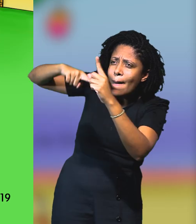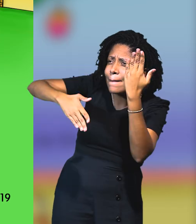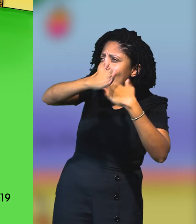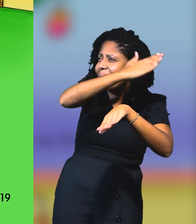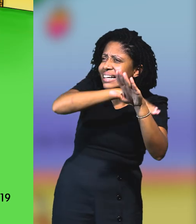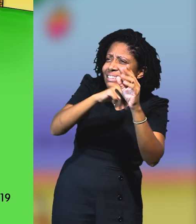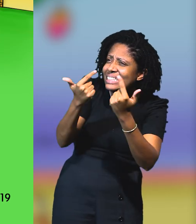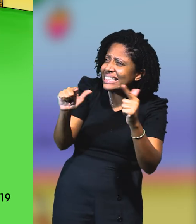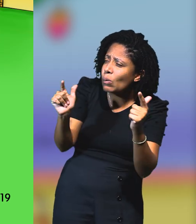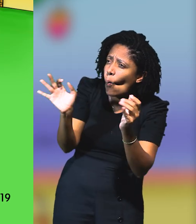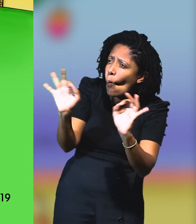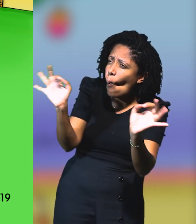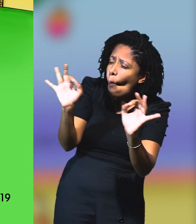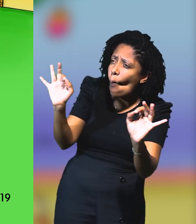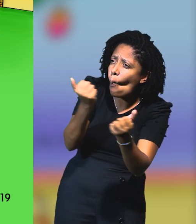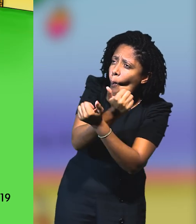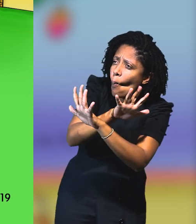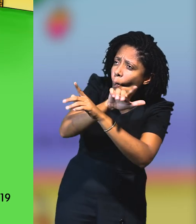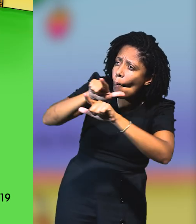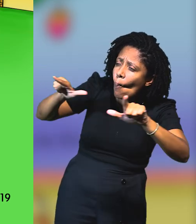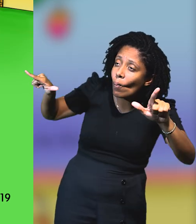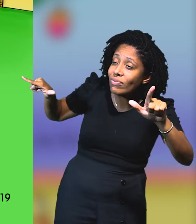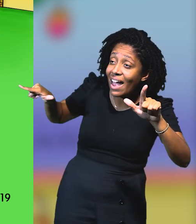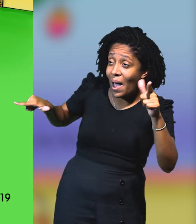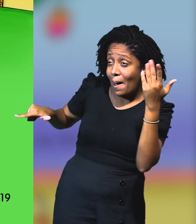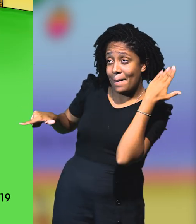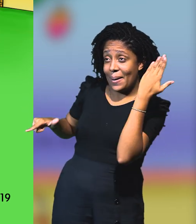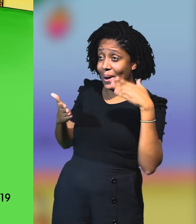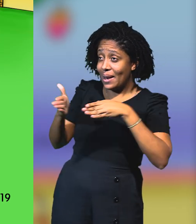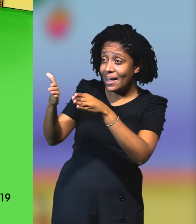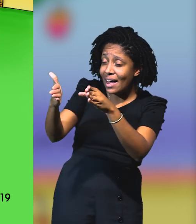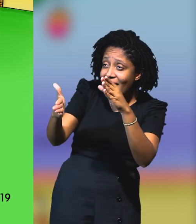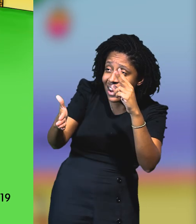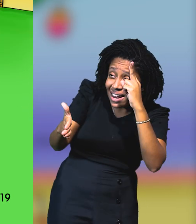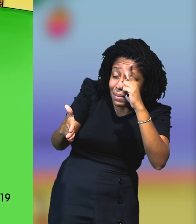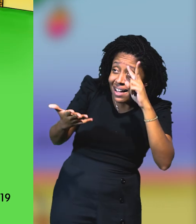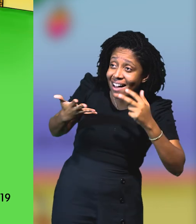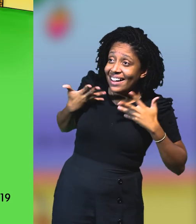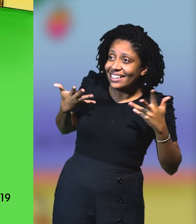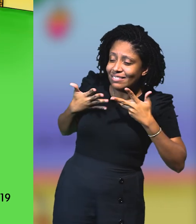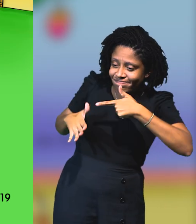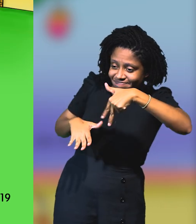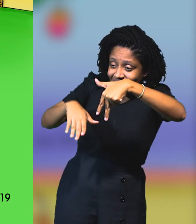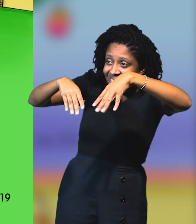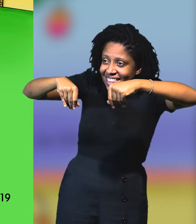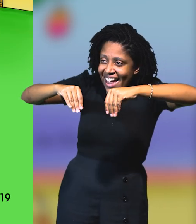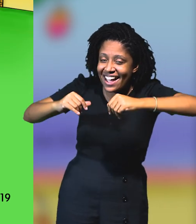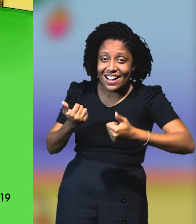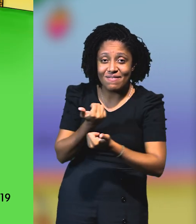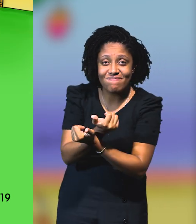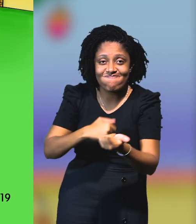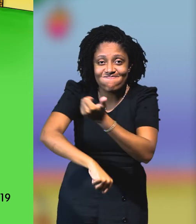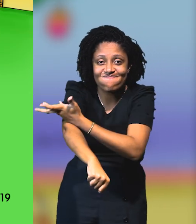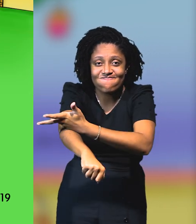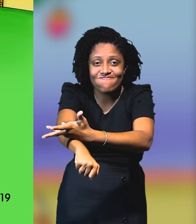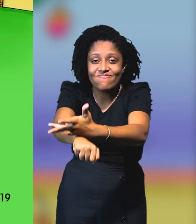havia nada. Era sempre uma alegria em meio ao caminho de terra gramada. Era o